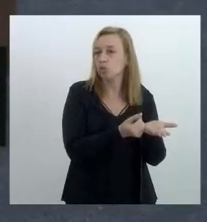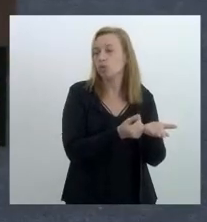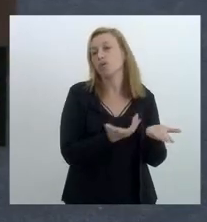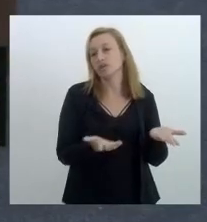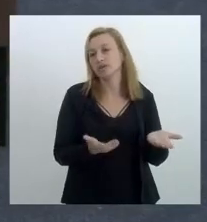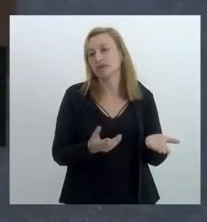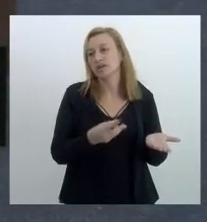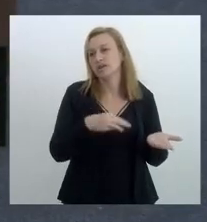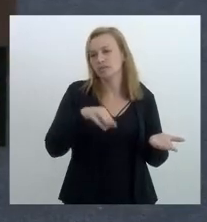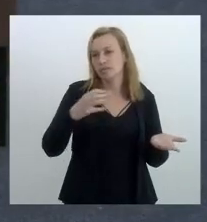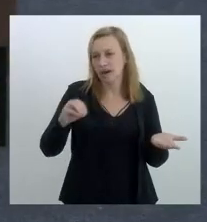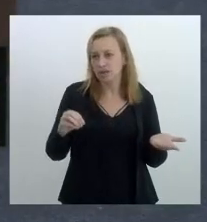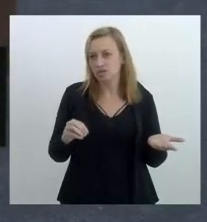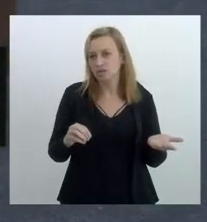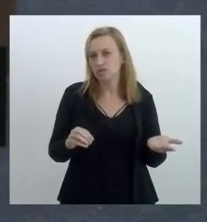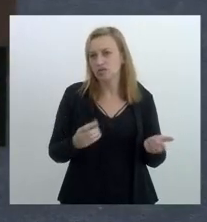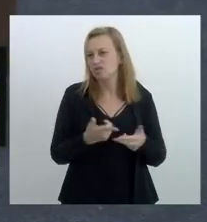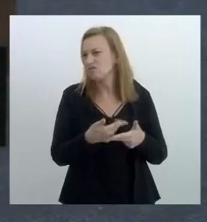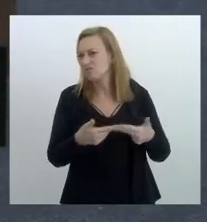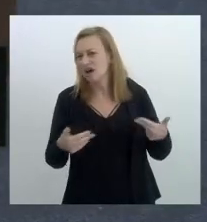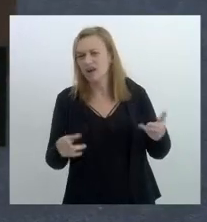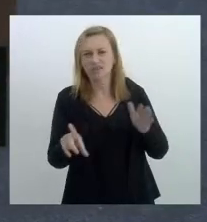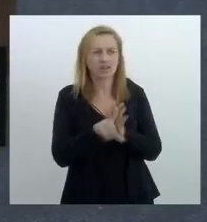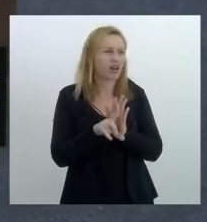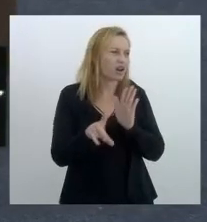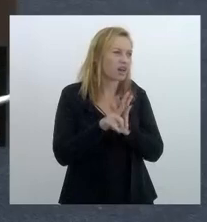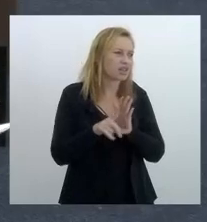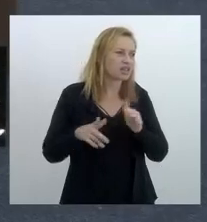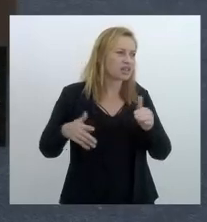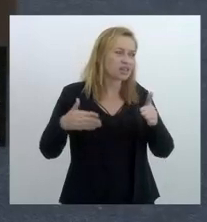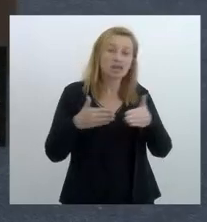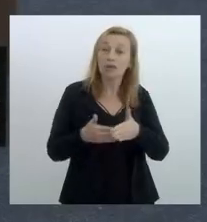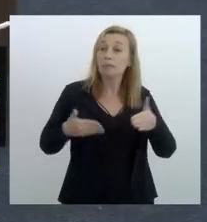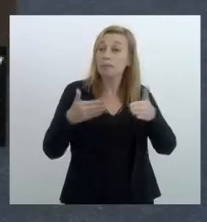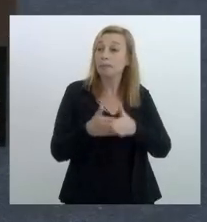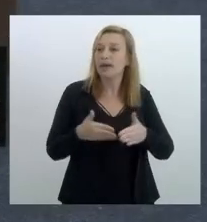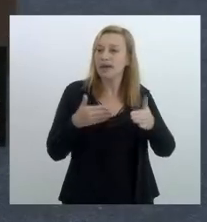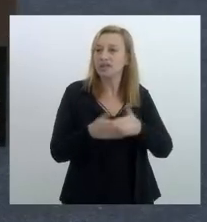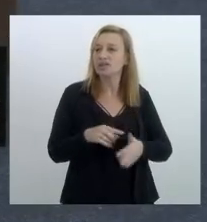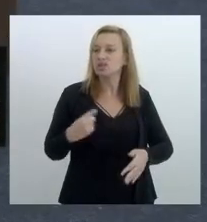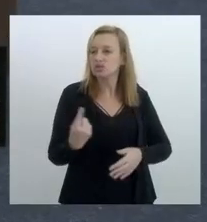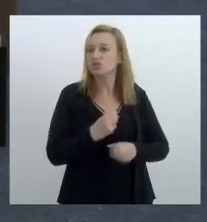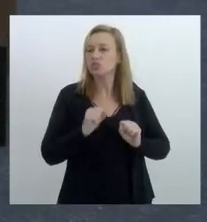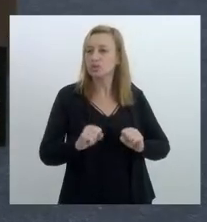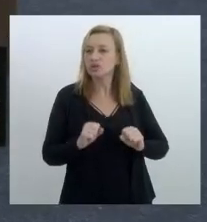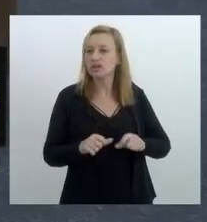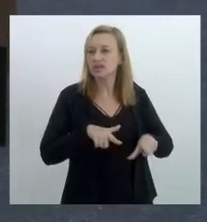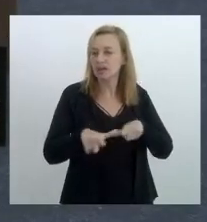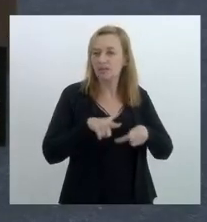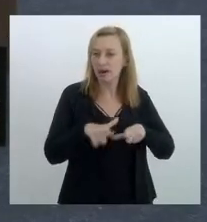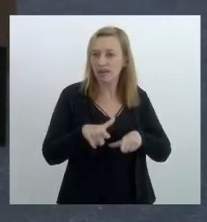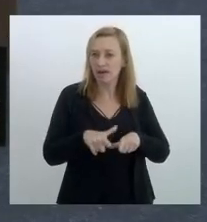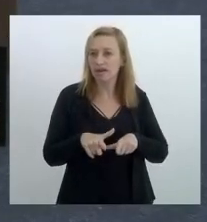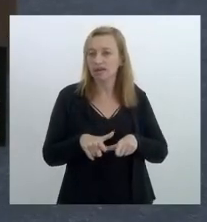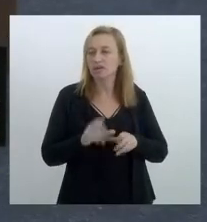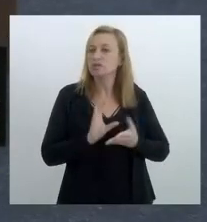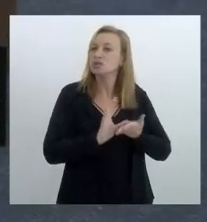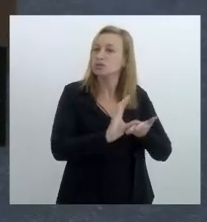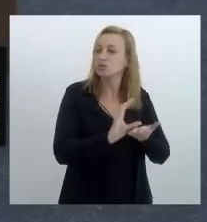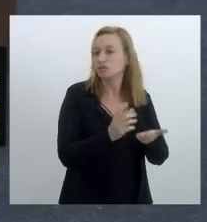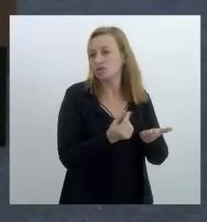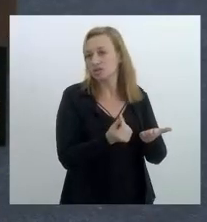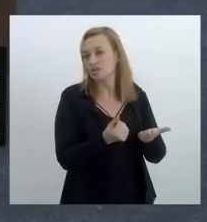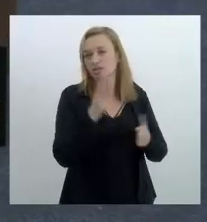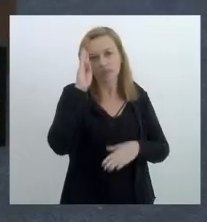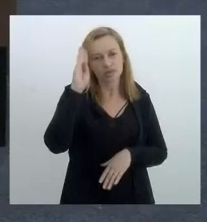março, e com uma série de leis que impossibilitam a gente de poder executar esse orçamento, principalmente